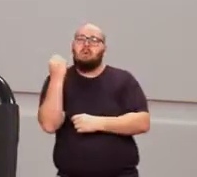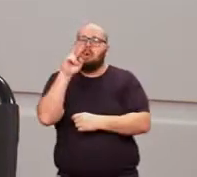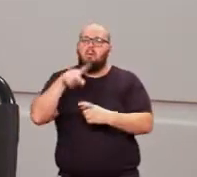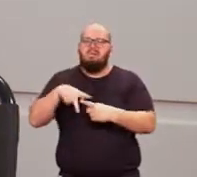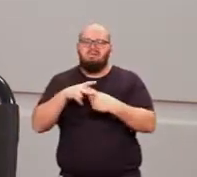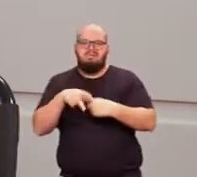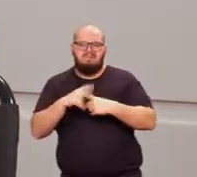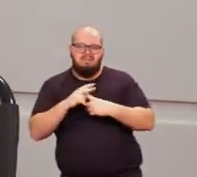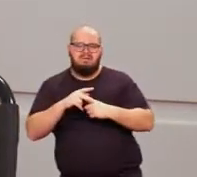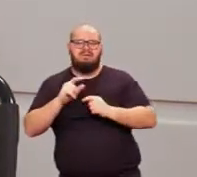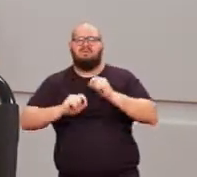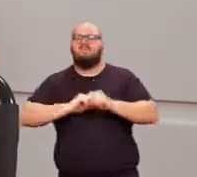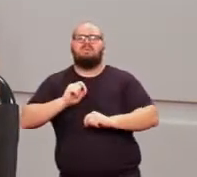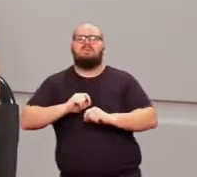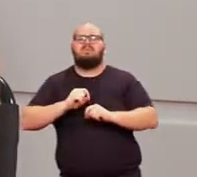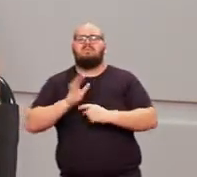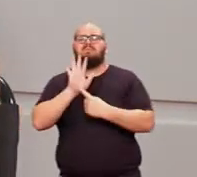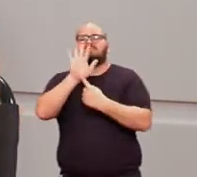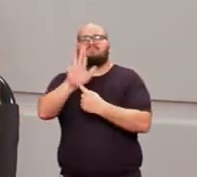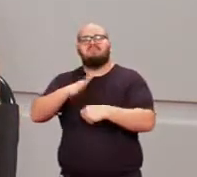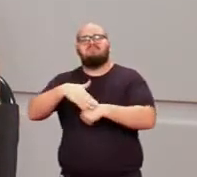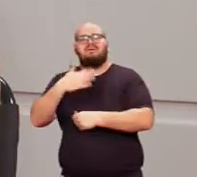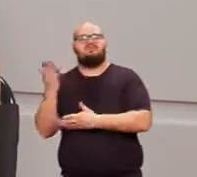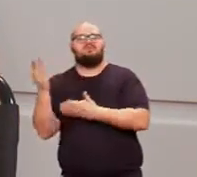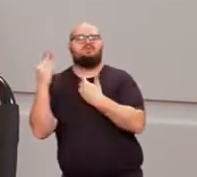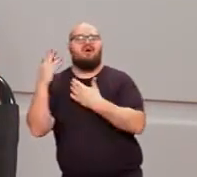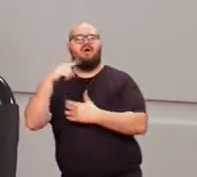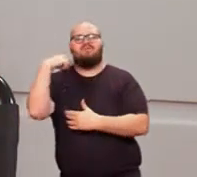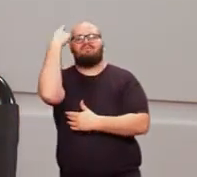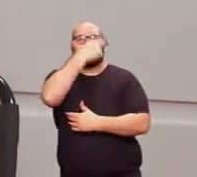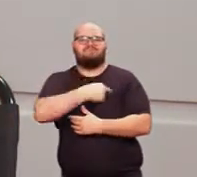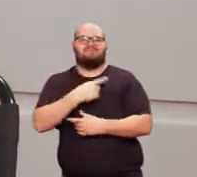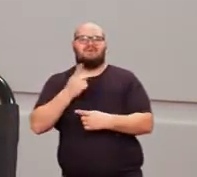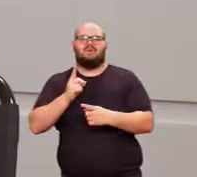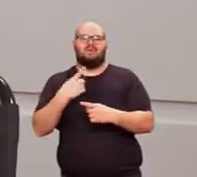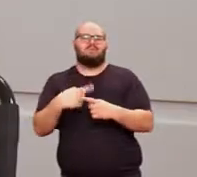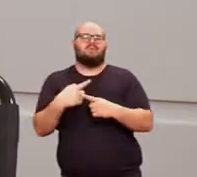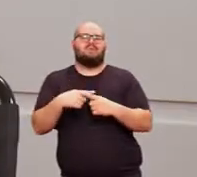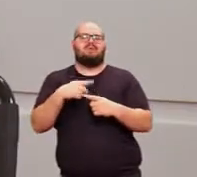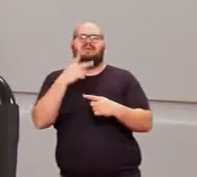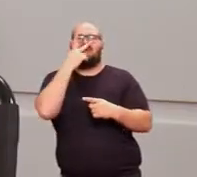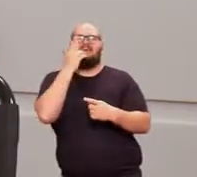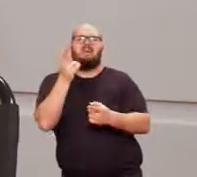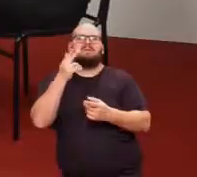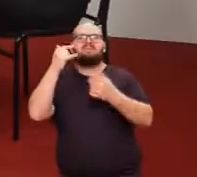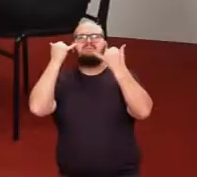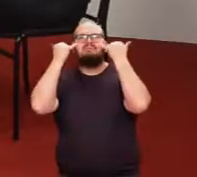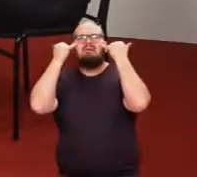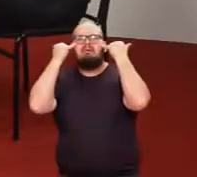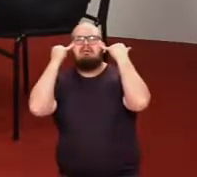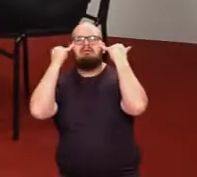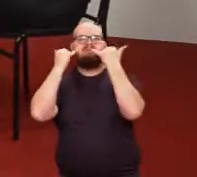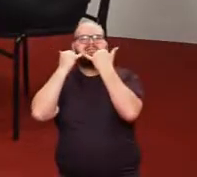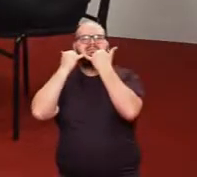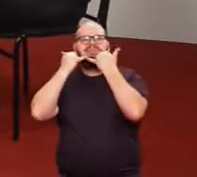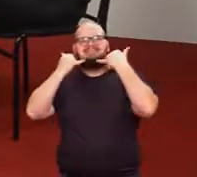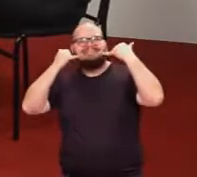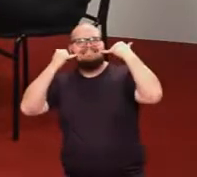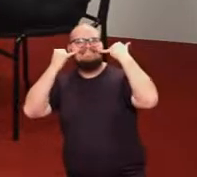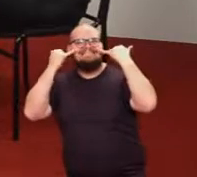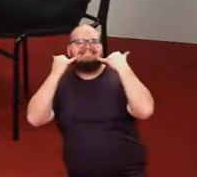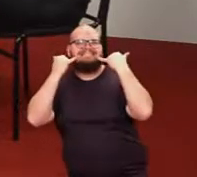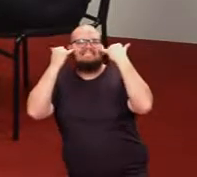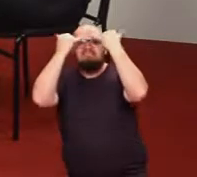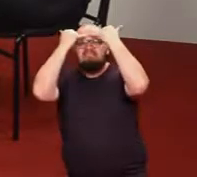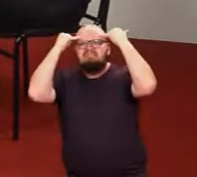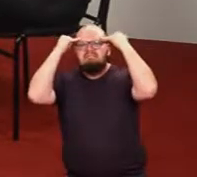estéticos ou ainda funcionais, um aspecto muito mais jovial, porque não mostram mais ou não demarcam mais as linhas